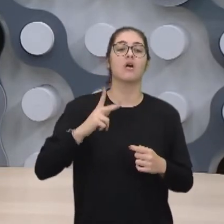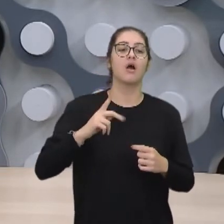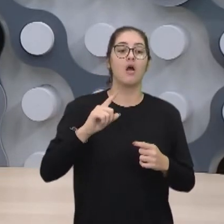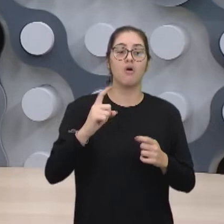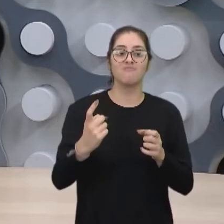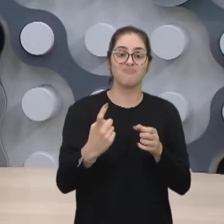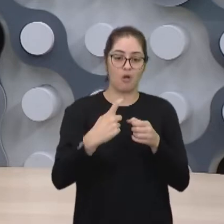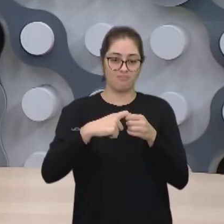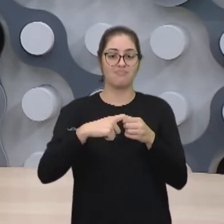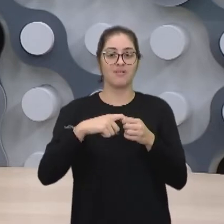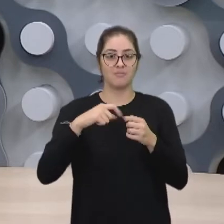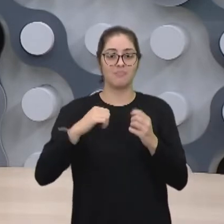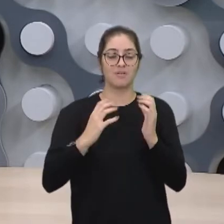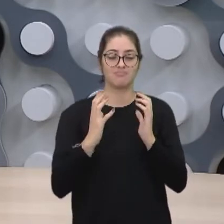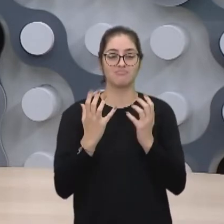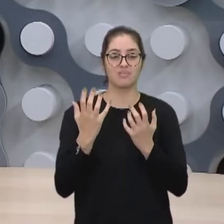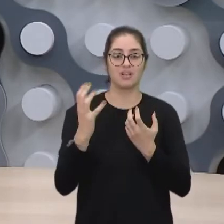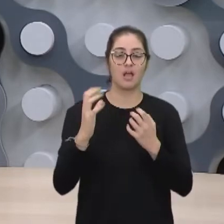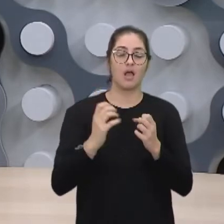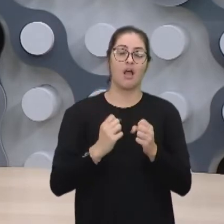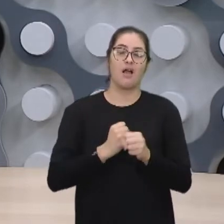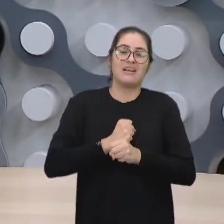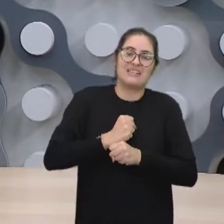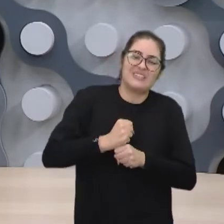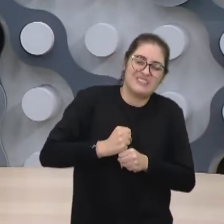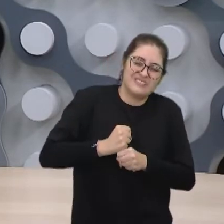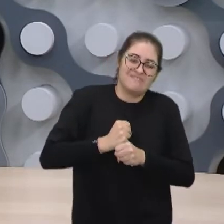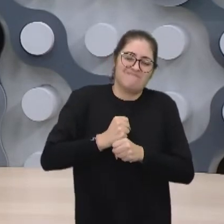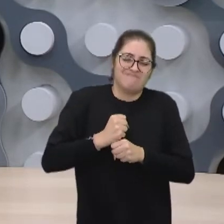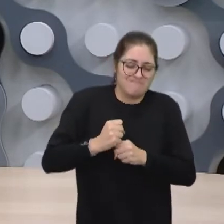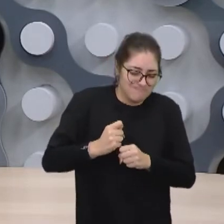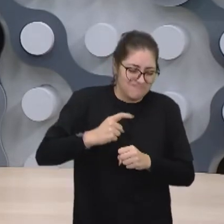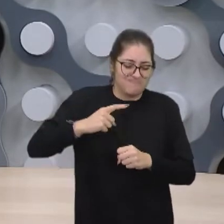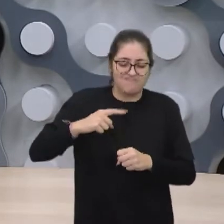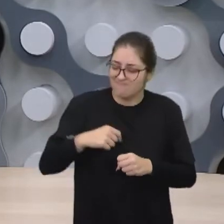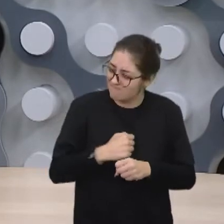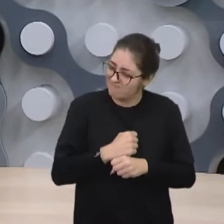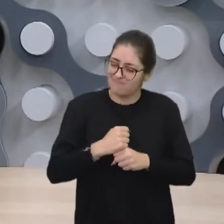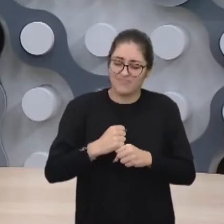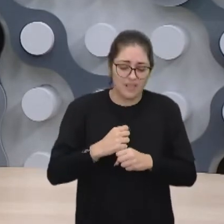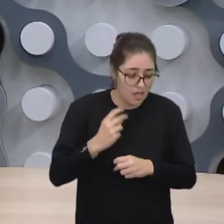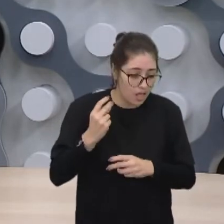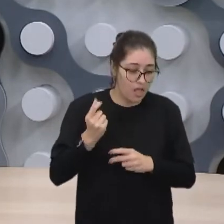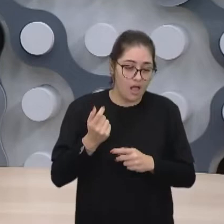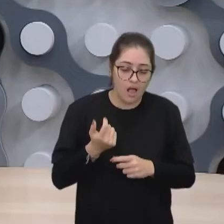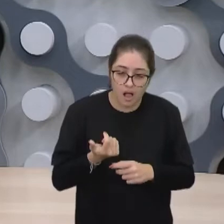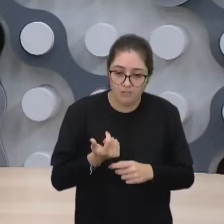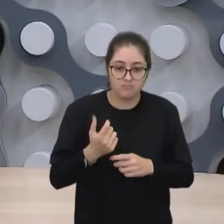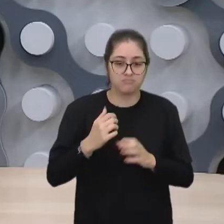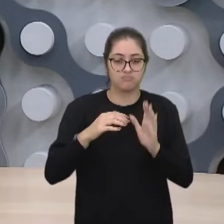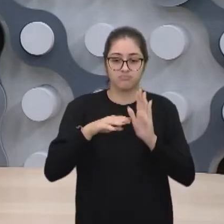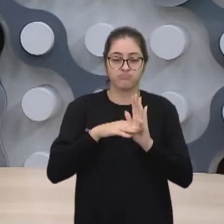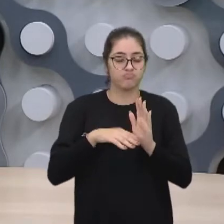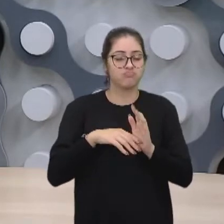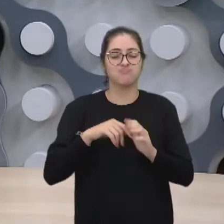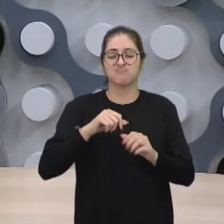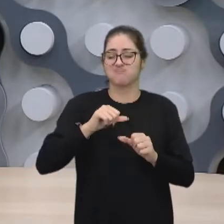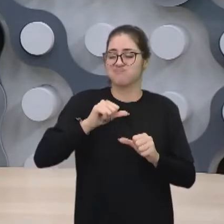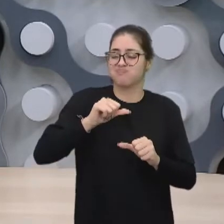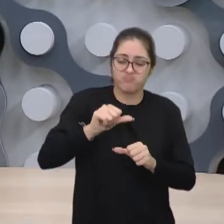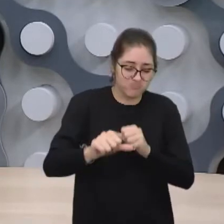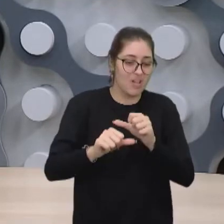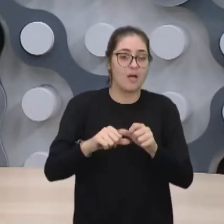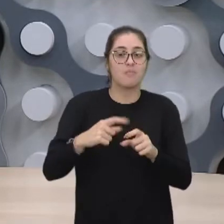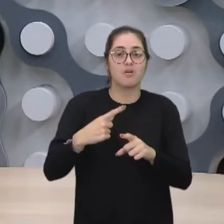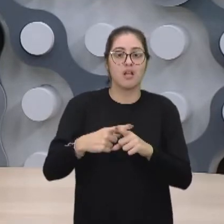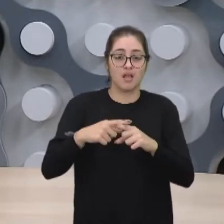irreversíveis, mas que vão levar anos e anos, né, podendo levar aí séculos até para reverter esse processo que